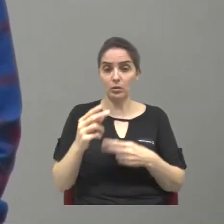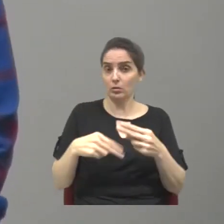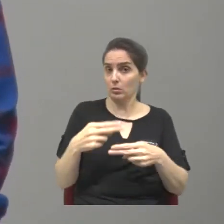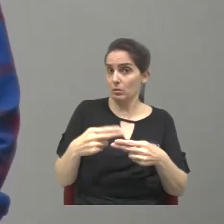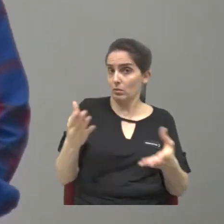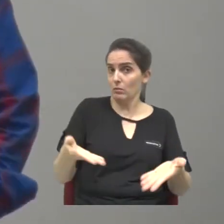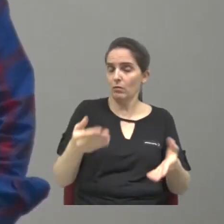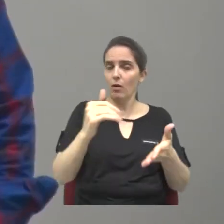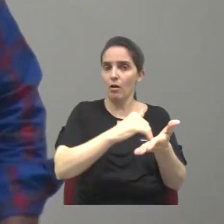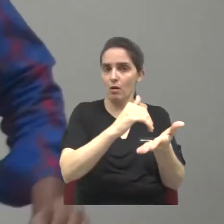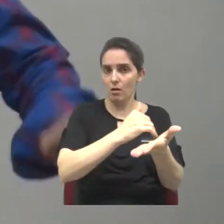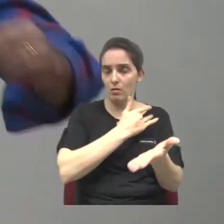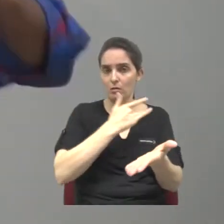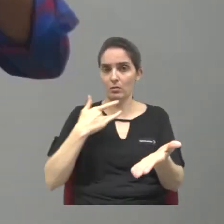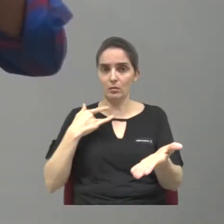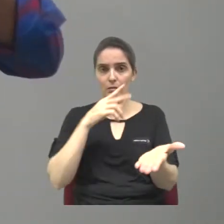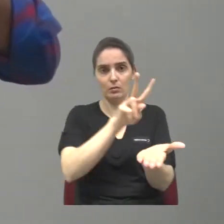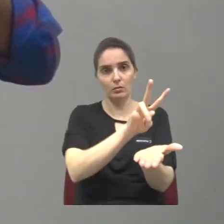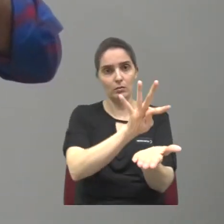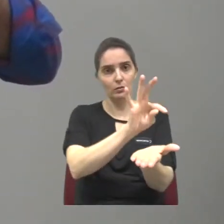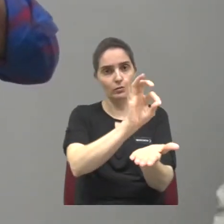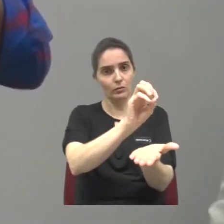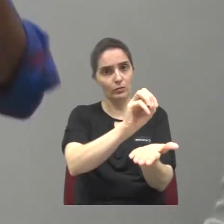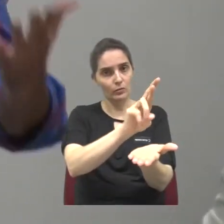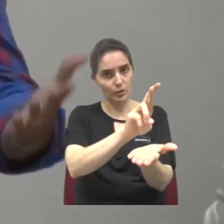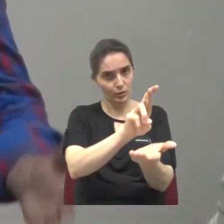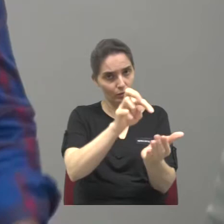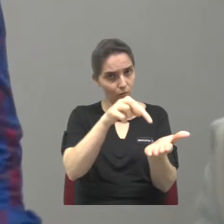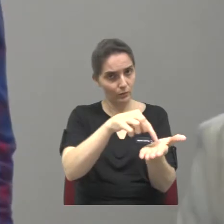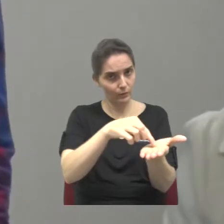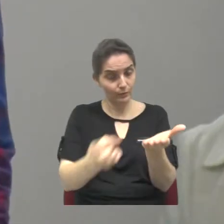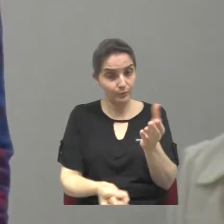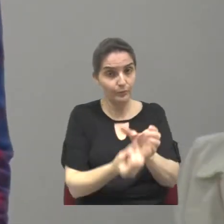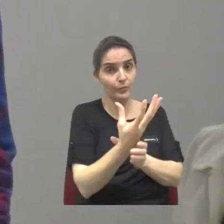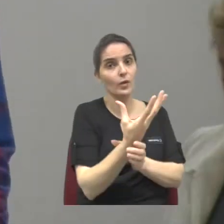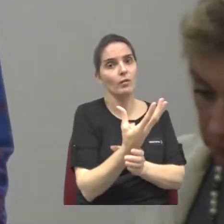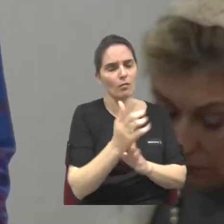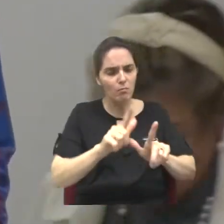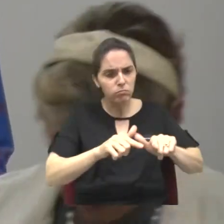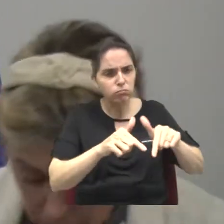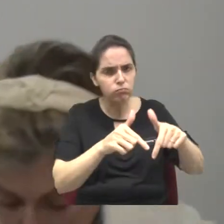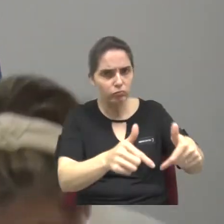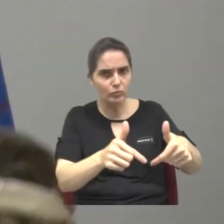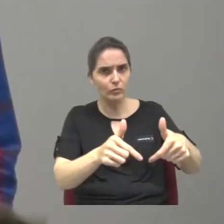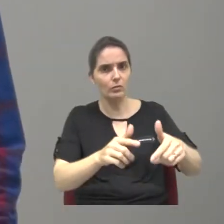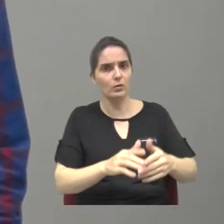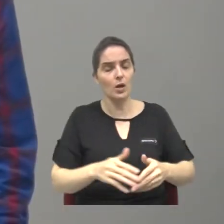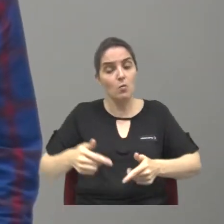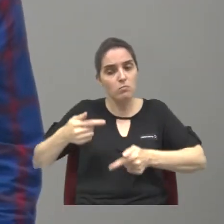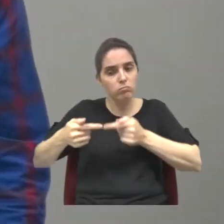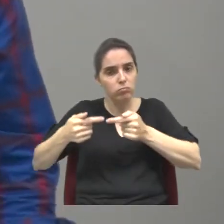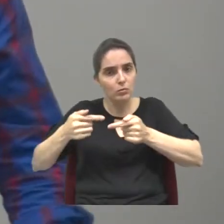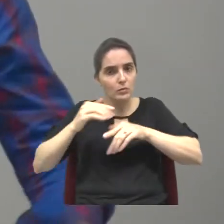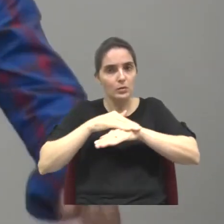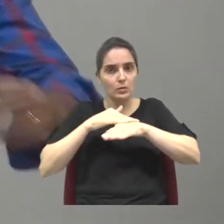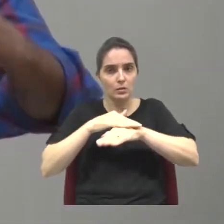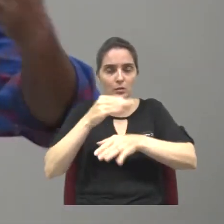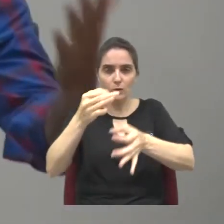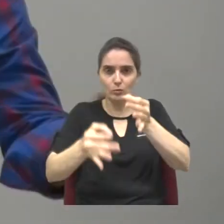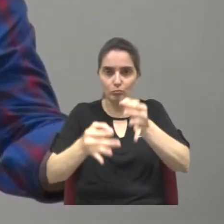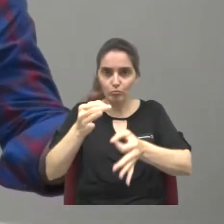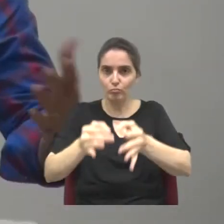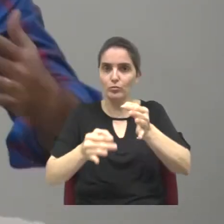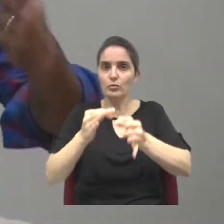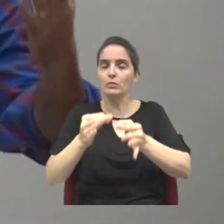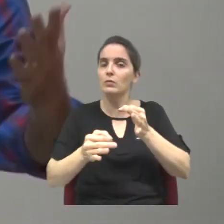doutor Vitor criou diante de um esforço brilhante, criou um diálogo com o judiciário que foi uma coisa eu não sei